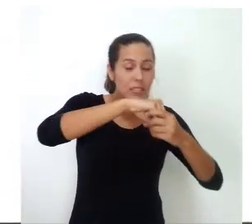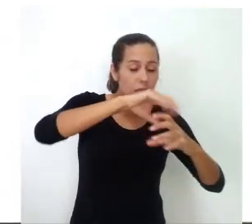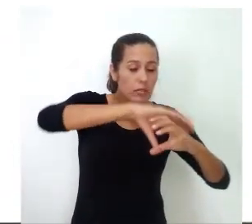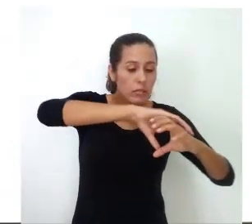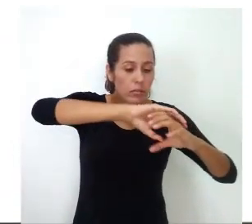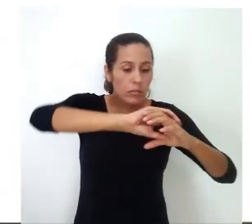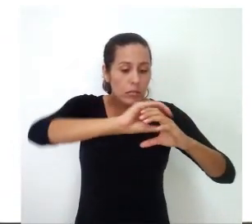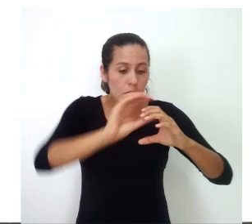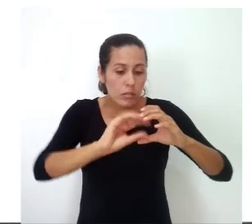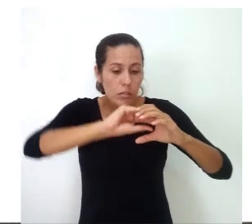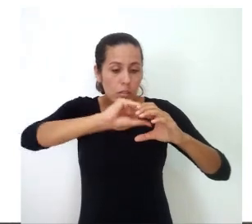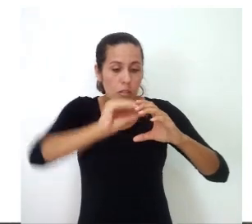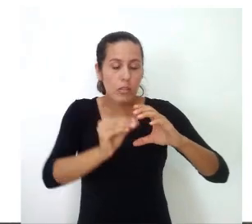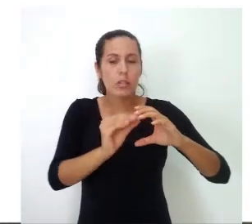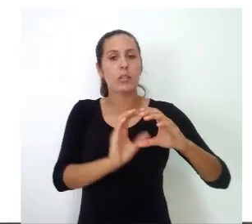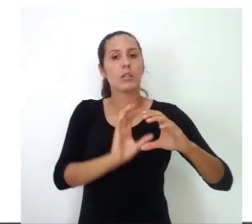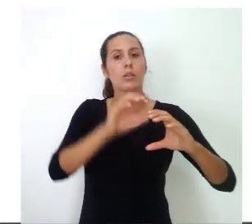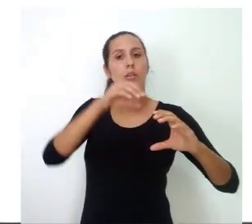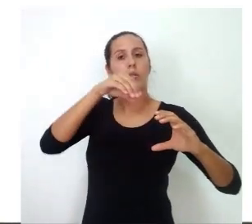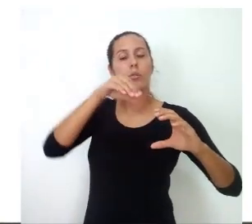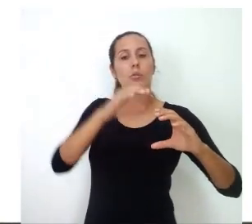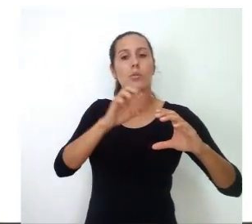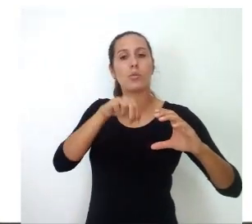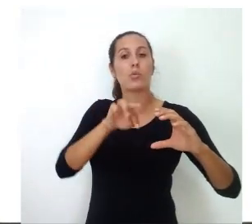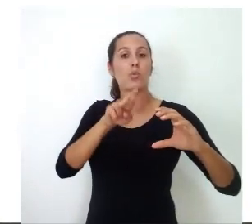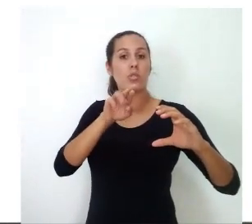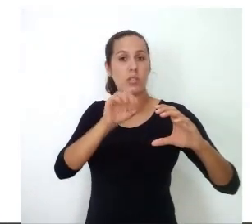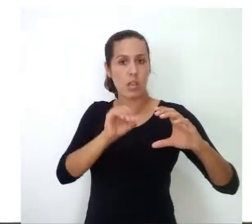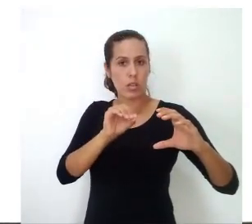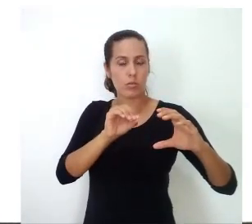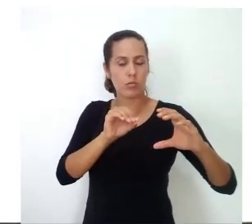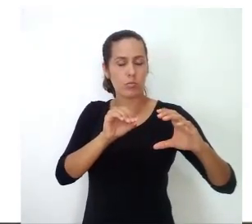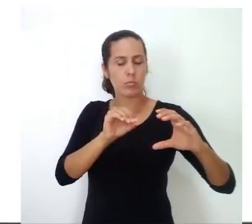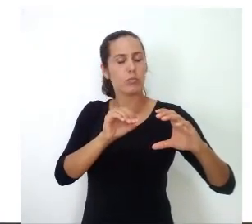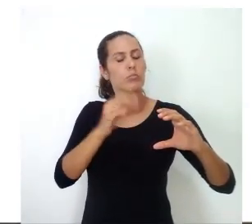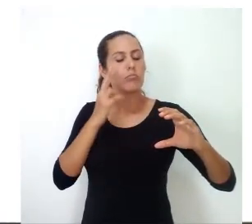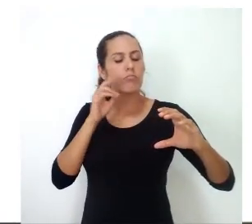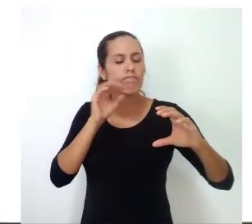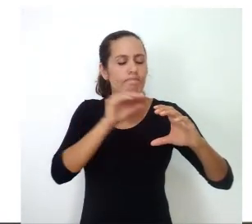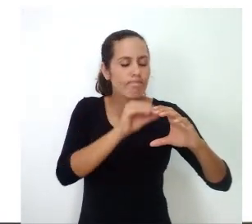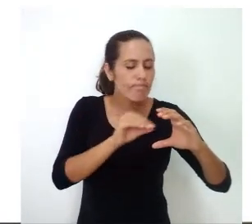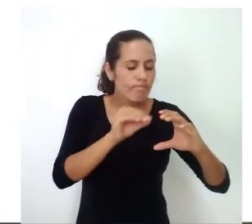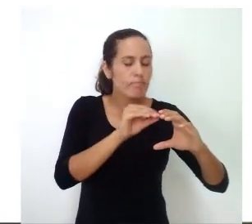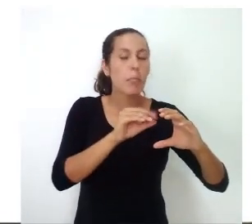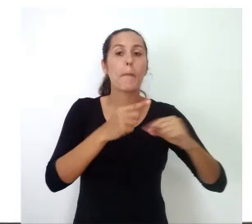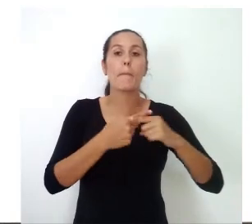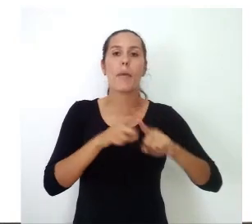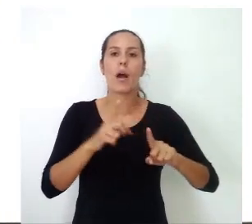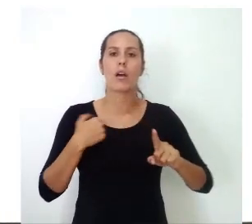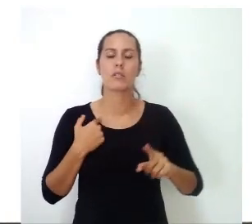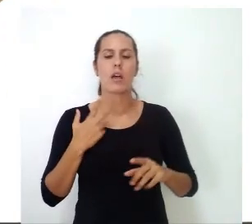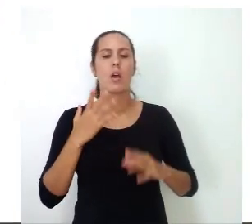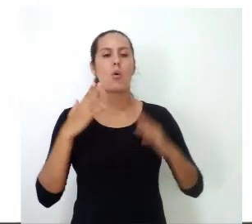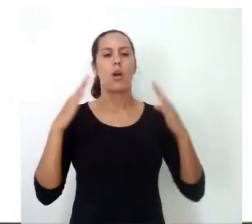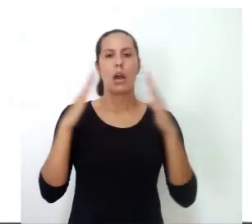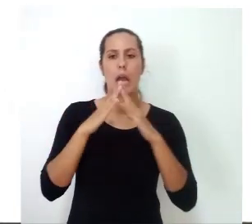a crosta, eu tenho o quê? O centro ou foco. Quando eu estou na superfície agora, onde eu